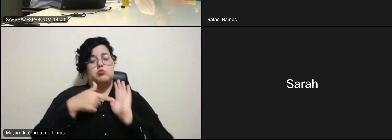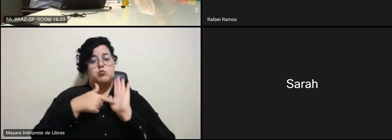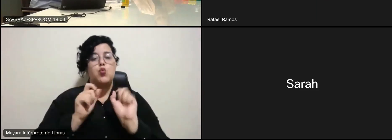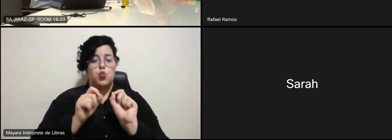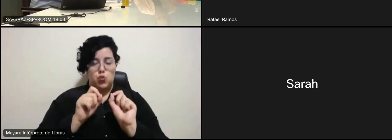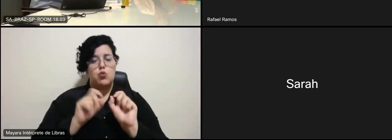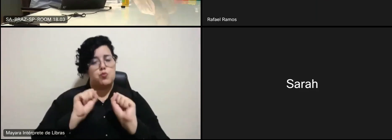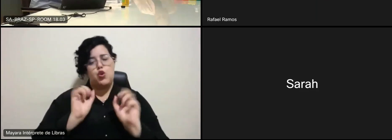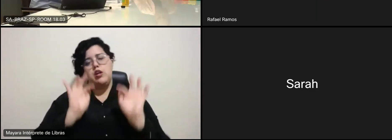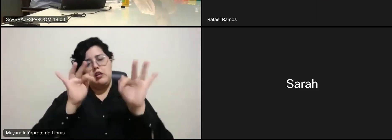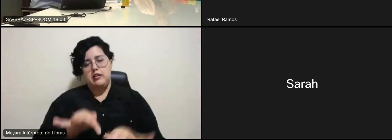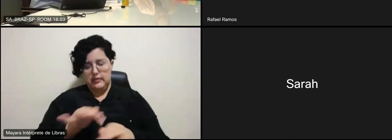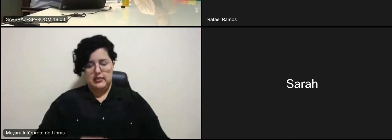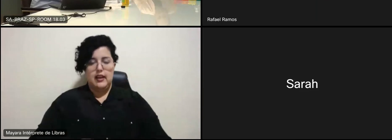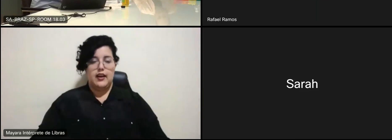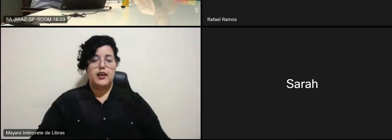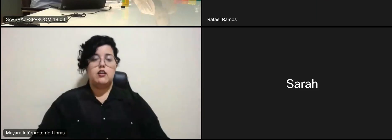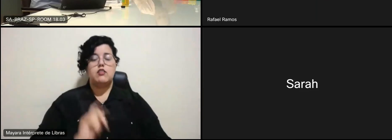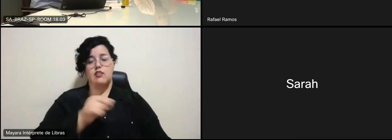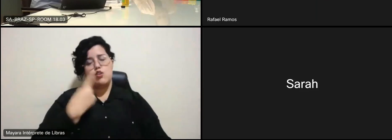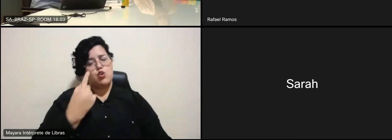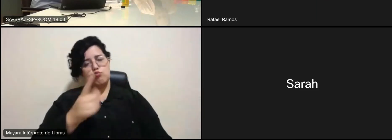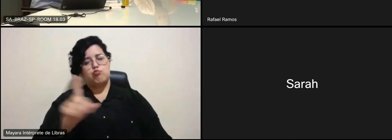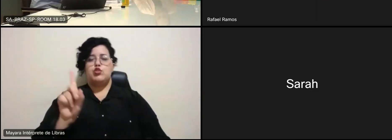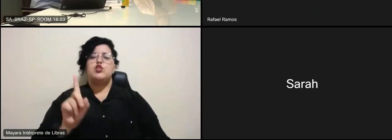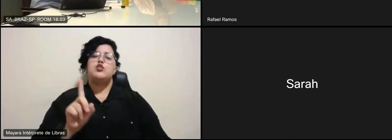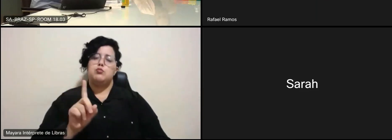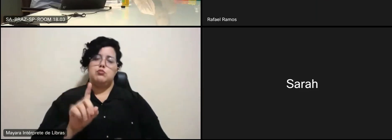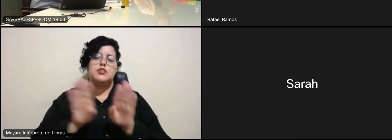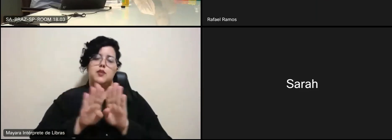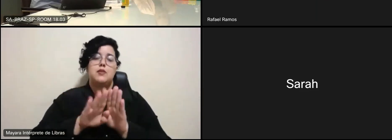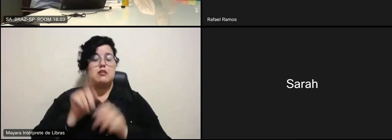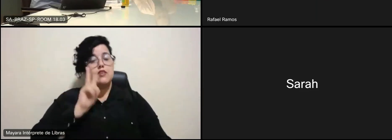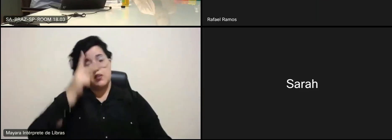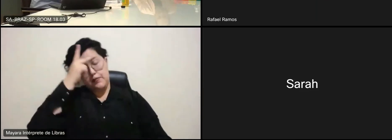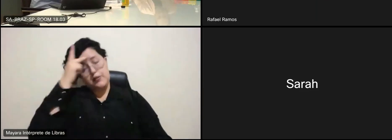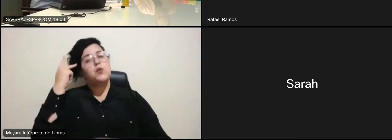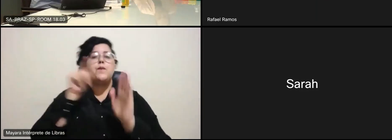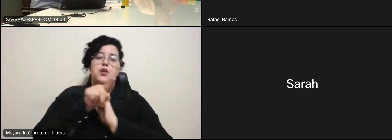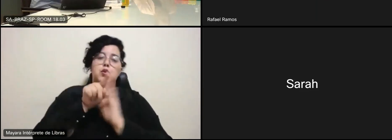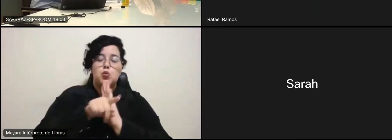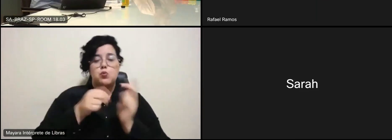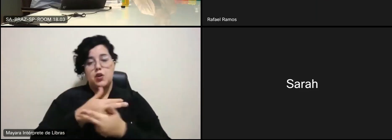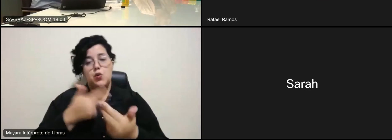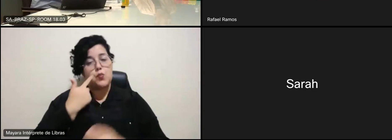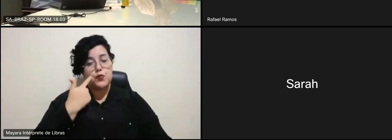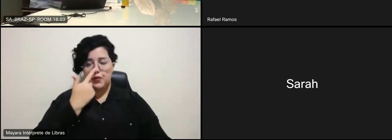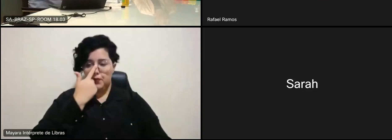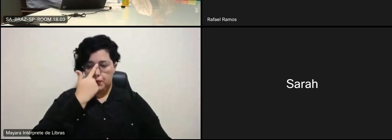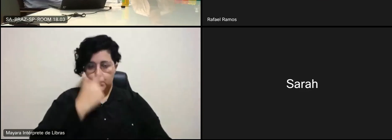pode encerrar aqui nossa fala e partir para as perguntas, se a gente tiver. Acho que temos, né, palavrinhas.